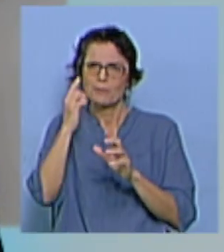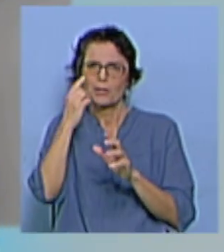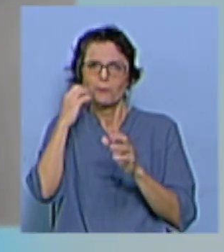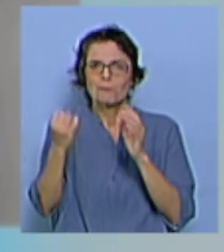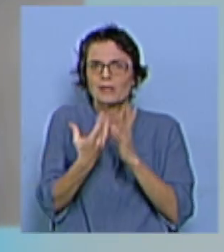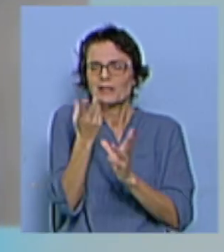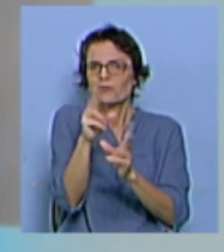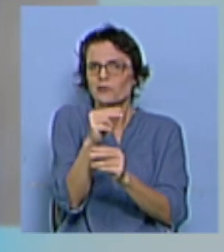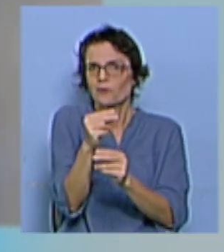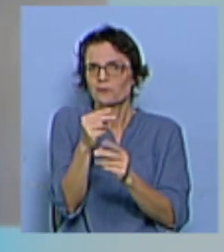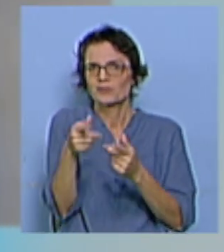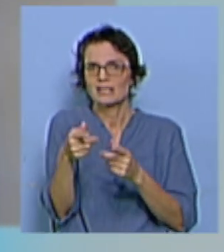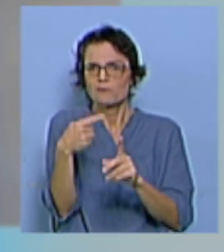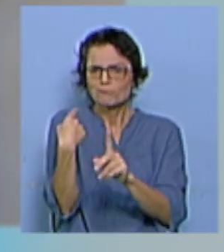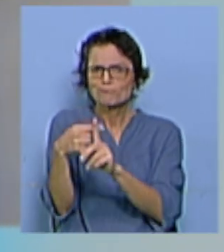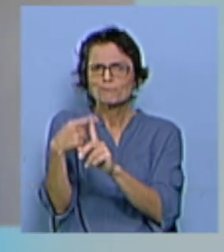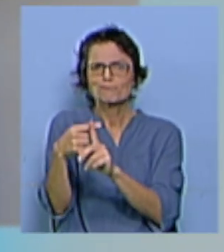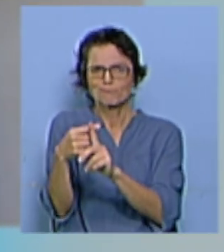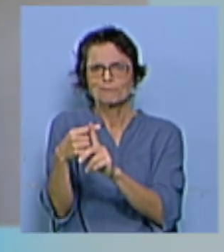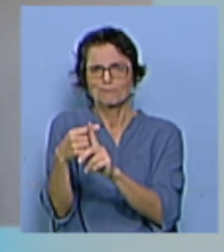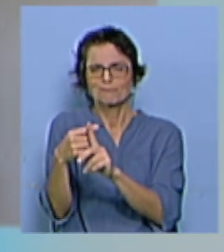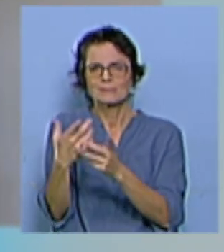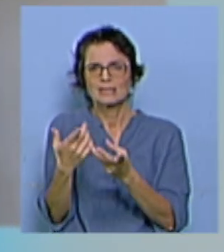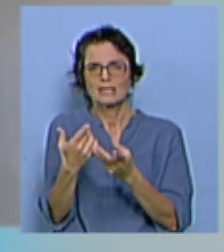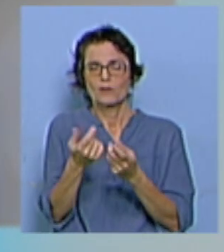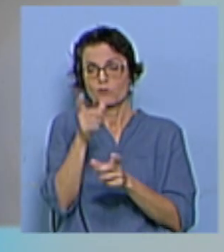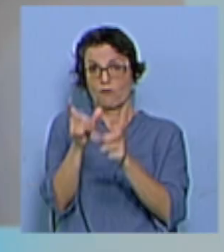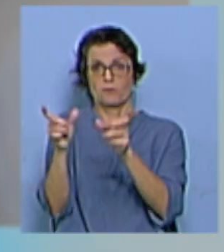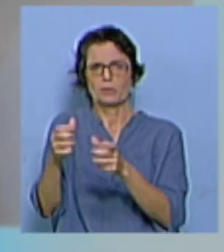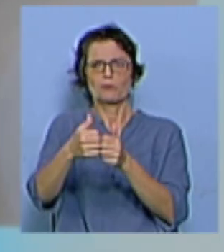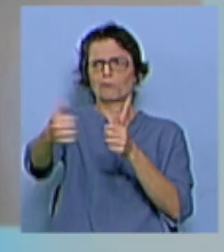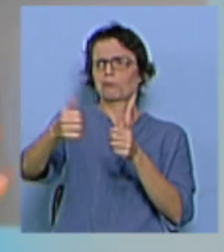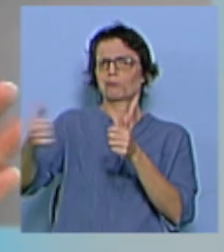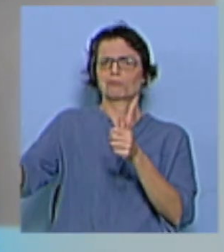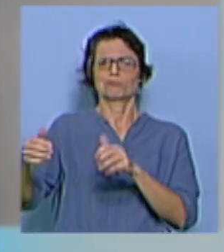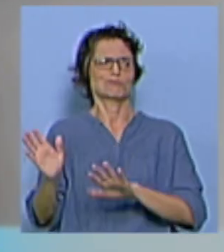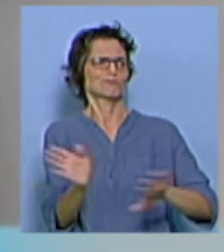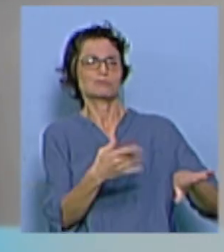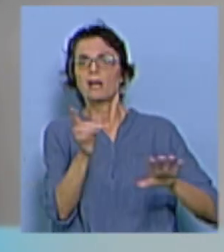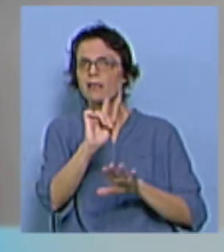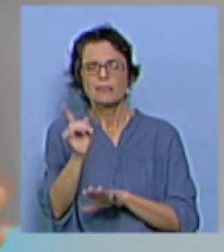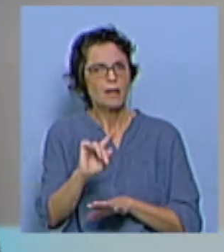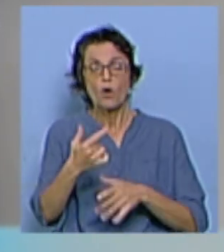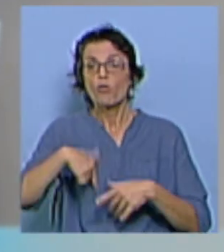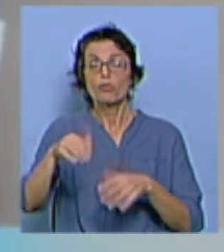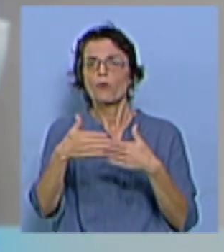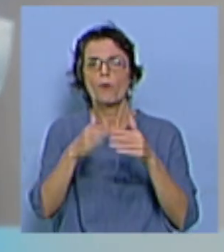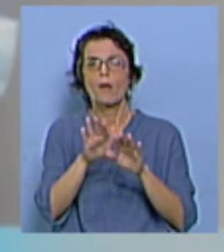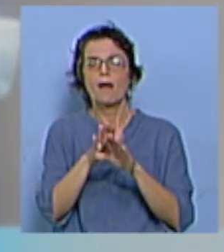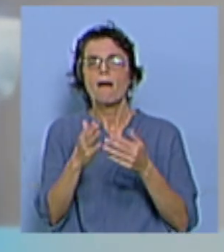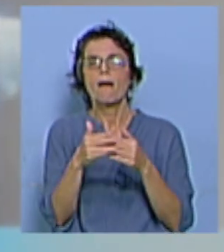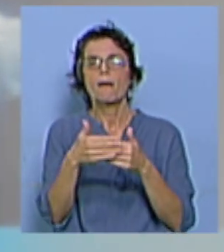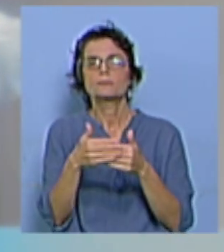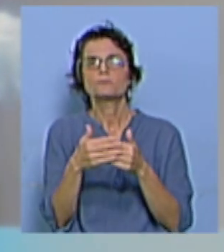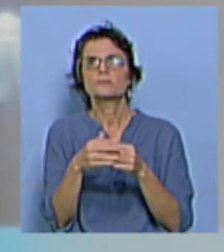sucesso bastante grande. Portanto, as pessoas não debandaram completamente, nós não encerramos portas e agora já